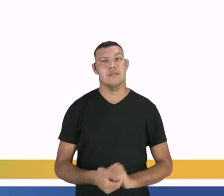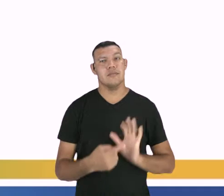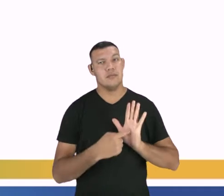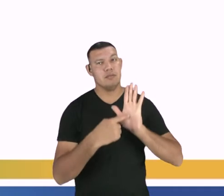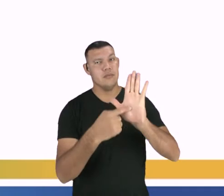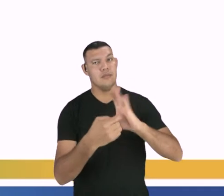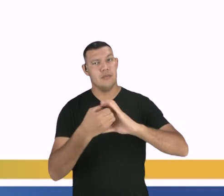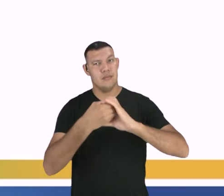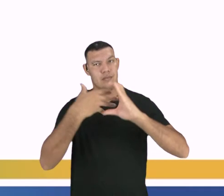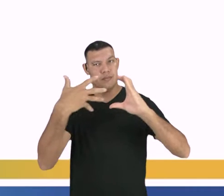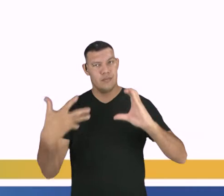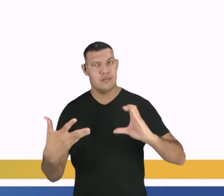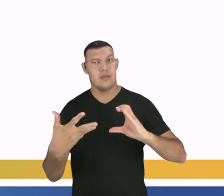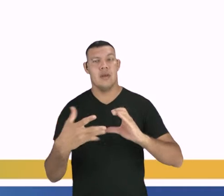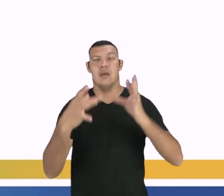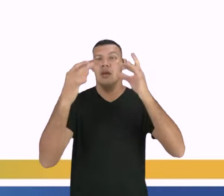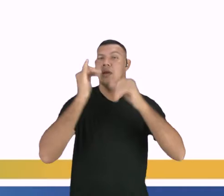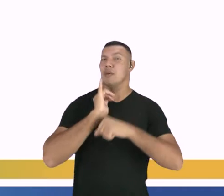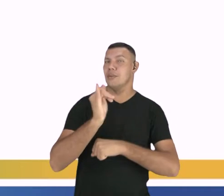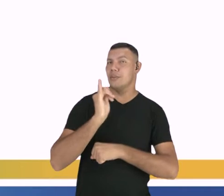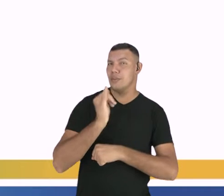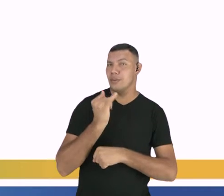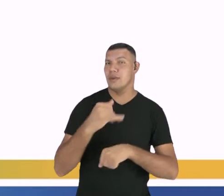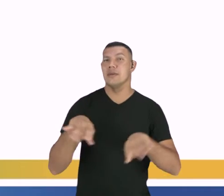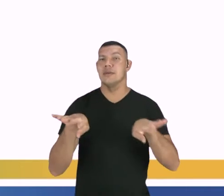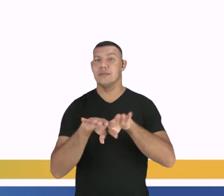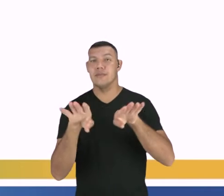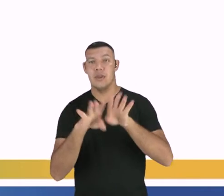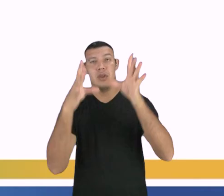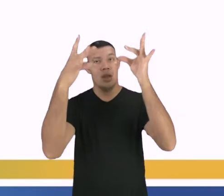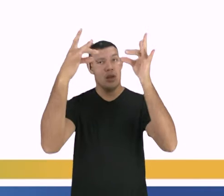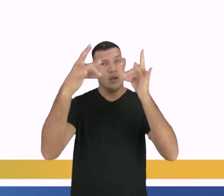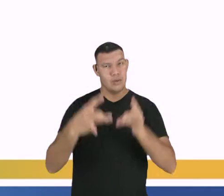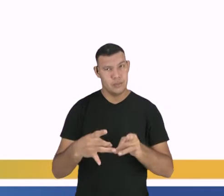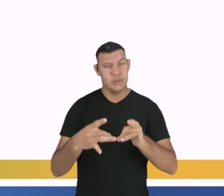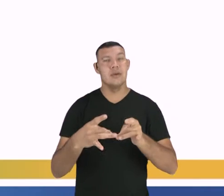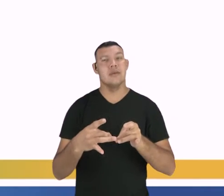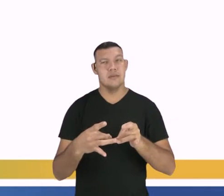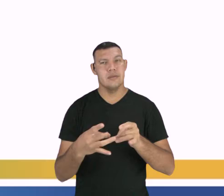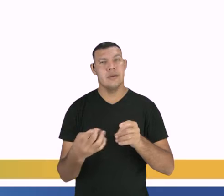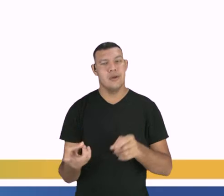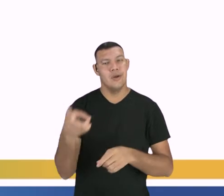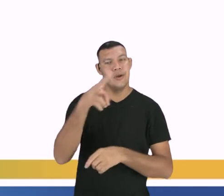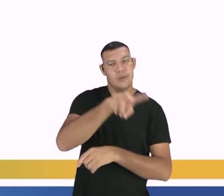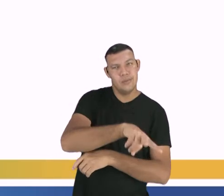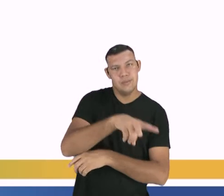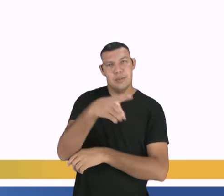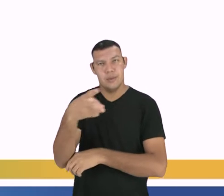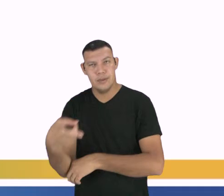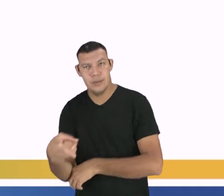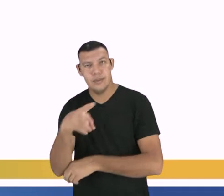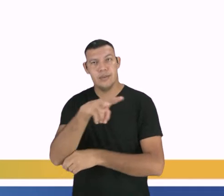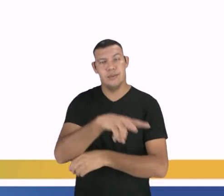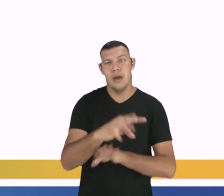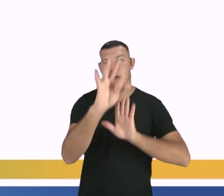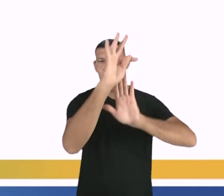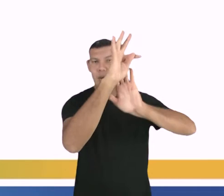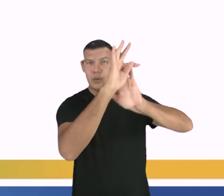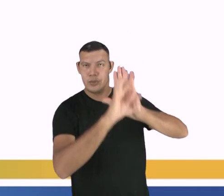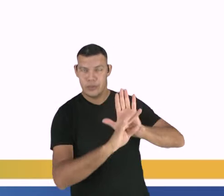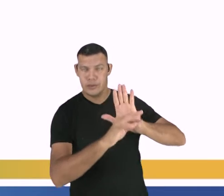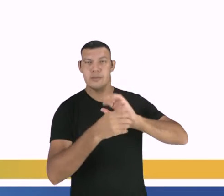apresenta características narrativas e descritivas de maneira intercalada no decorrer do texto,